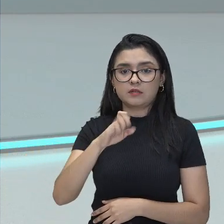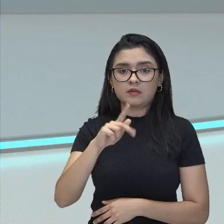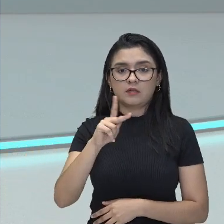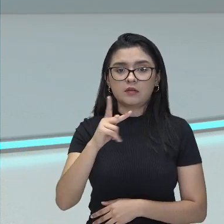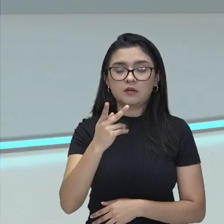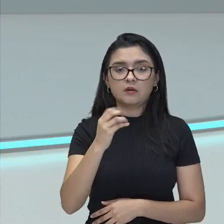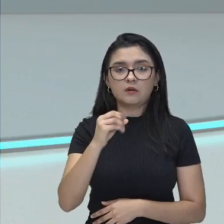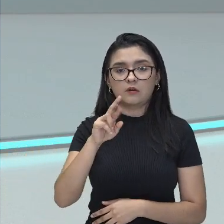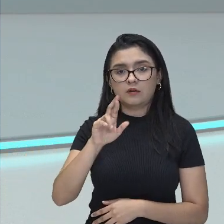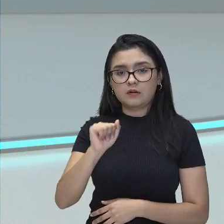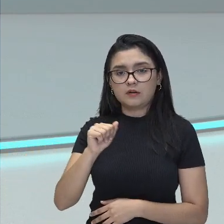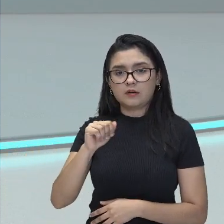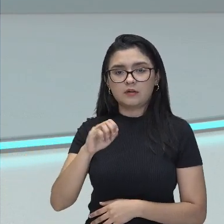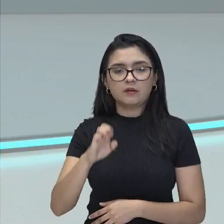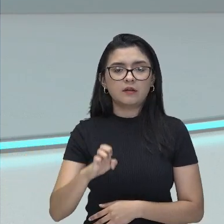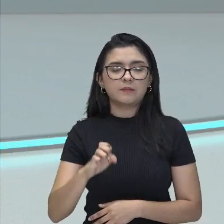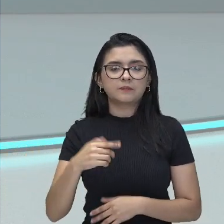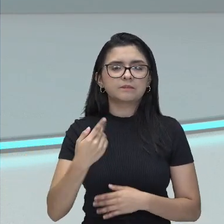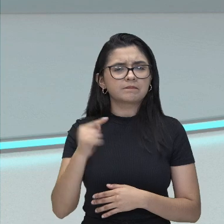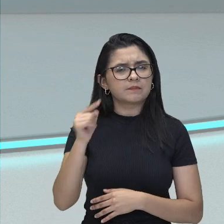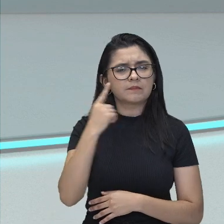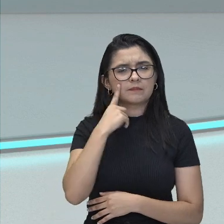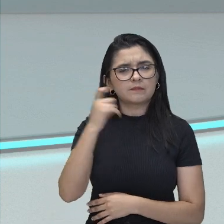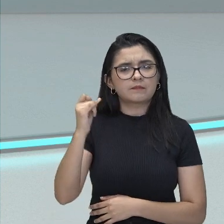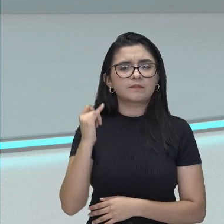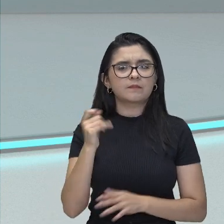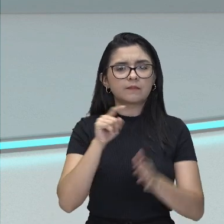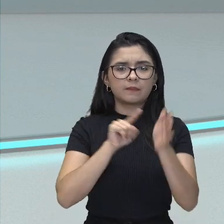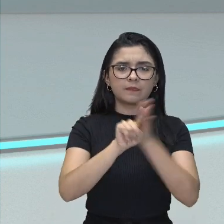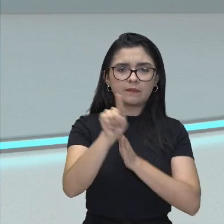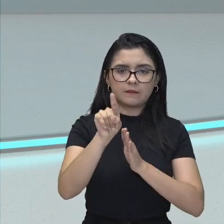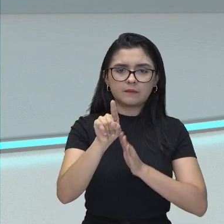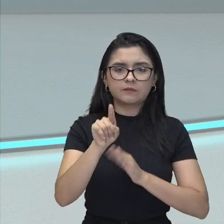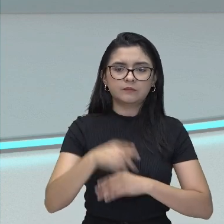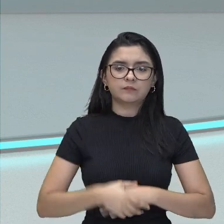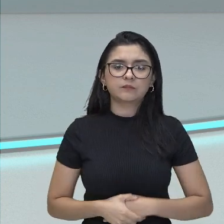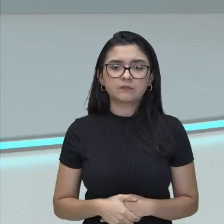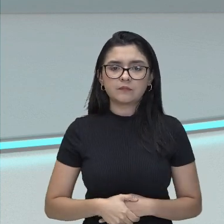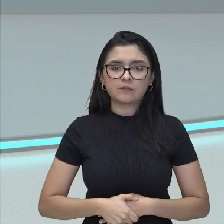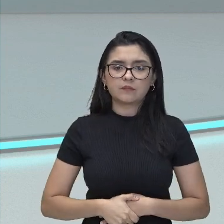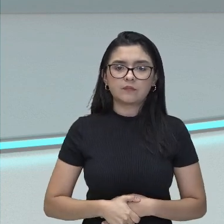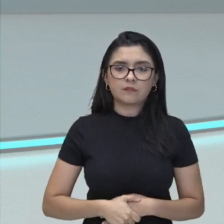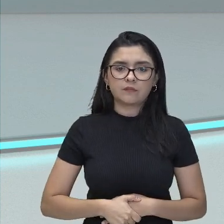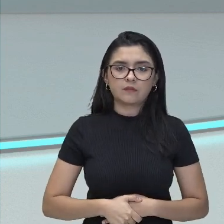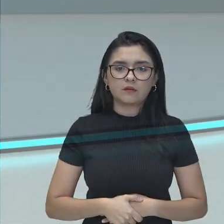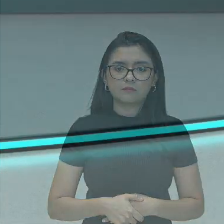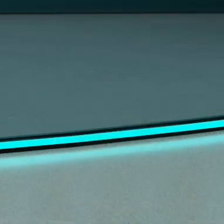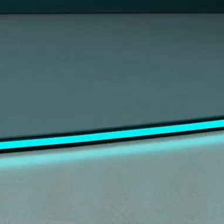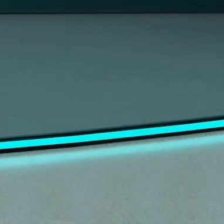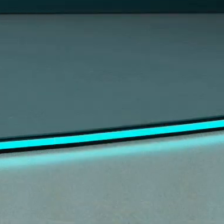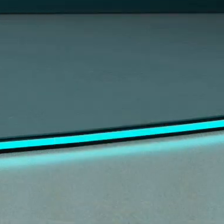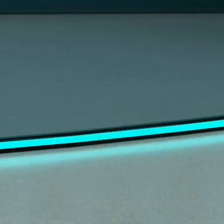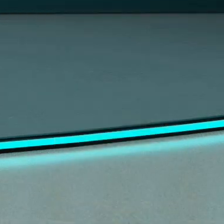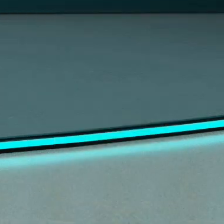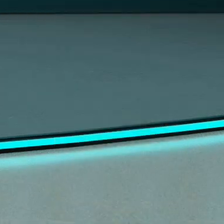éa qu interessante pregunta qu hora é eas Dudas não